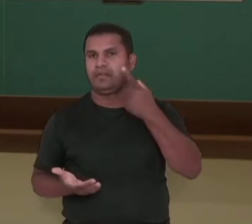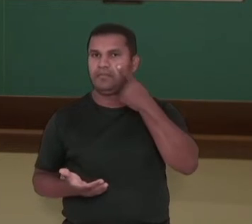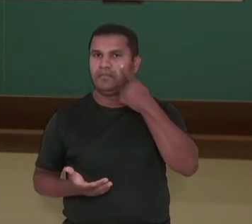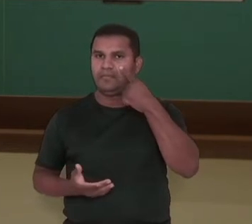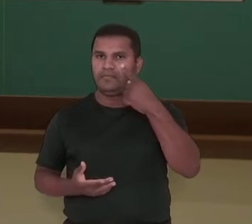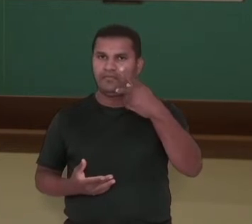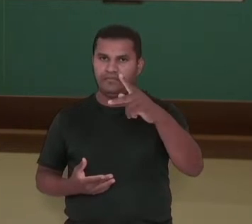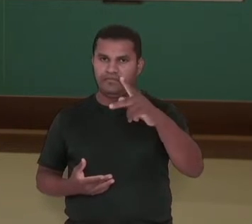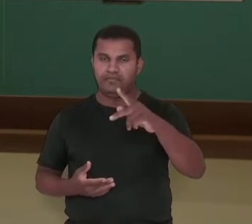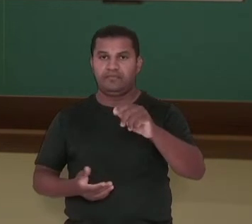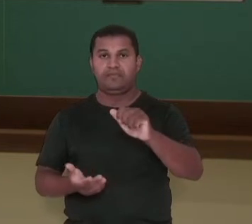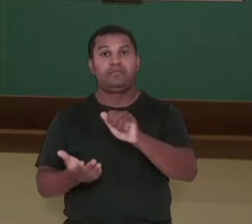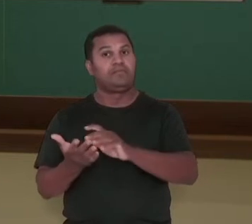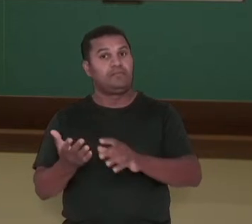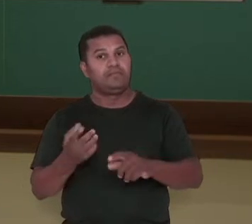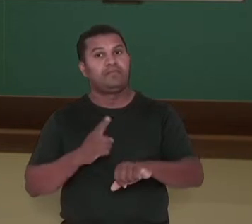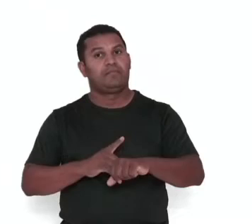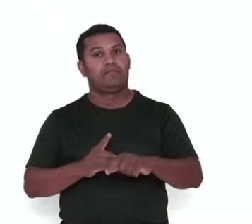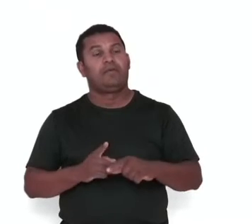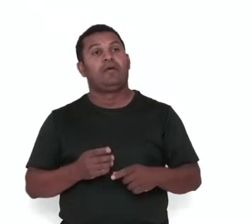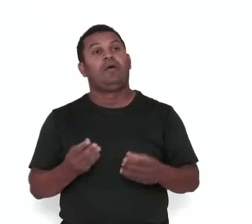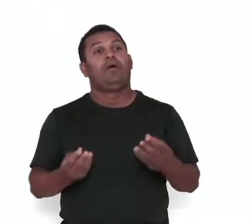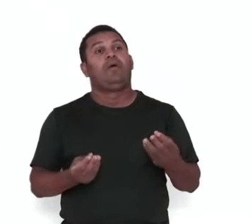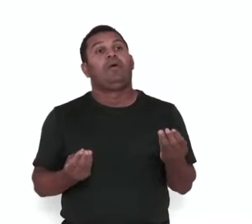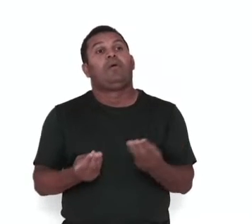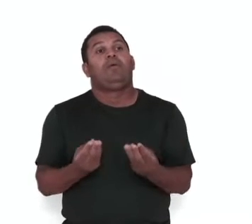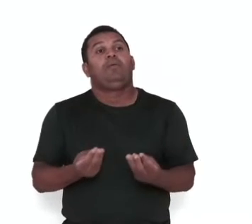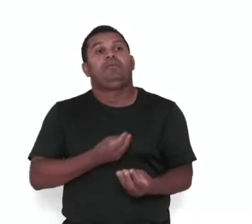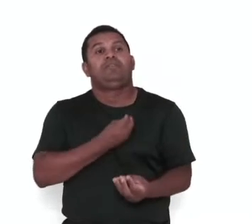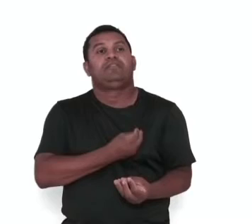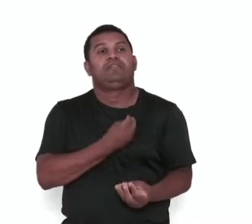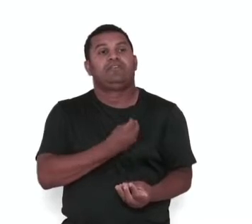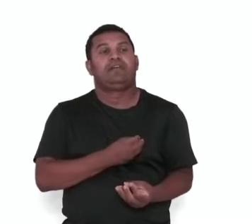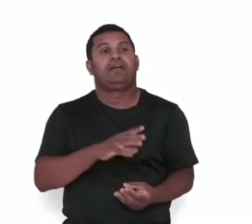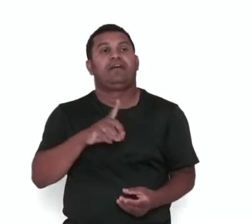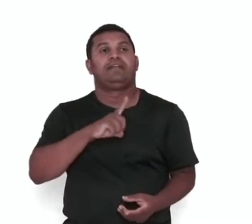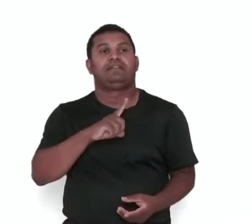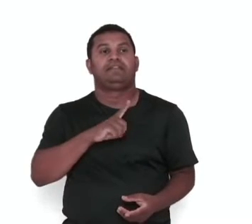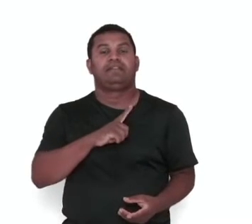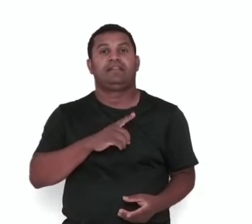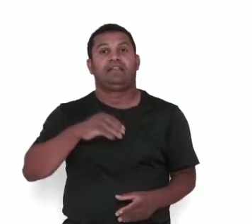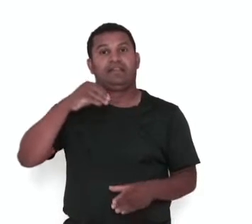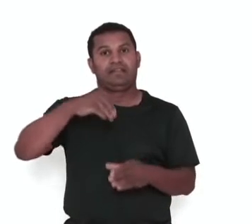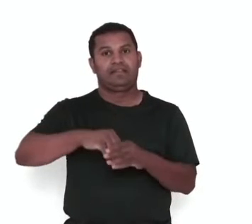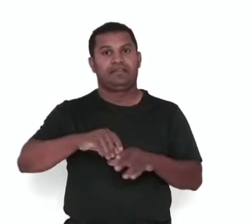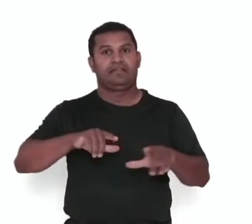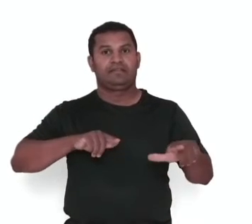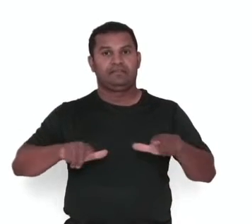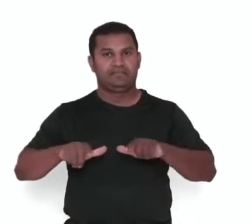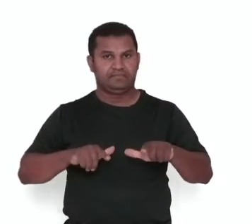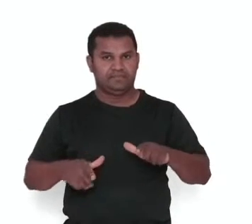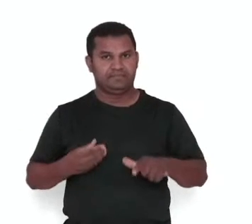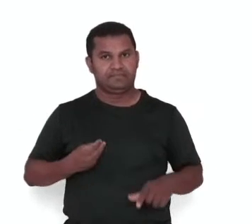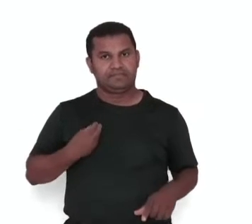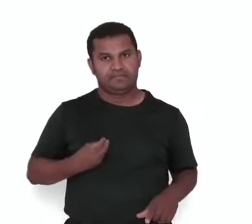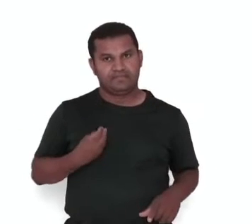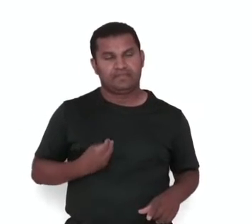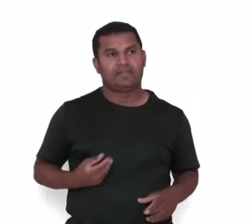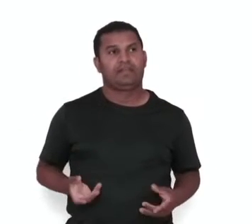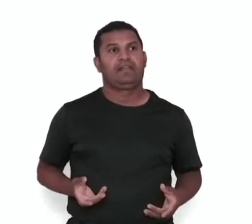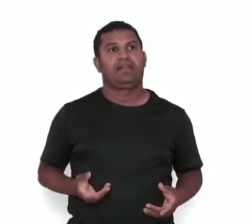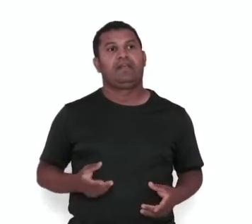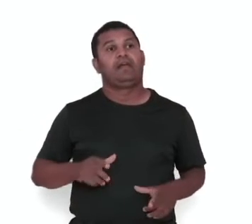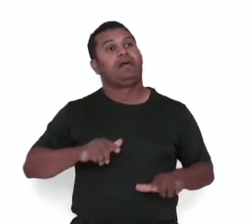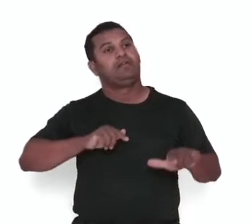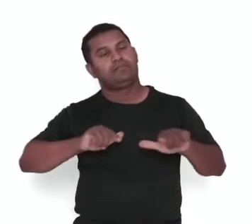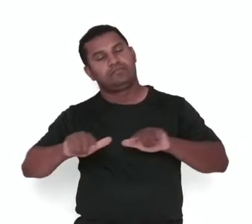aqui no conteúdo. Proatividade é uma característica essencial para quem deseja ter sucesso, seja na carreira